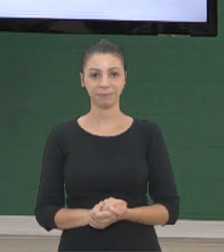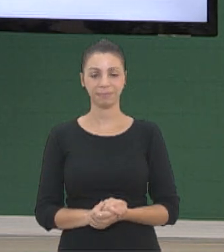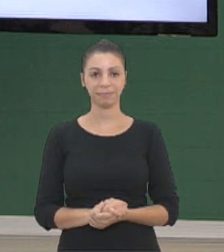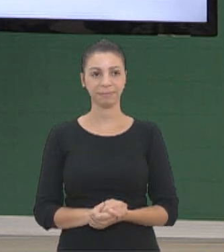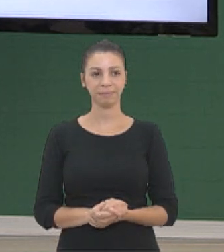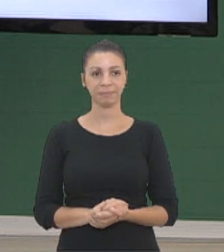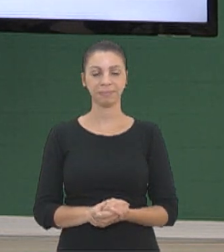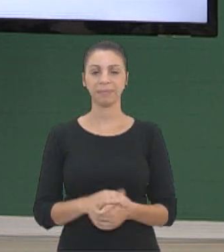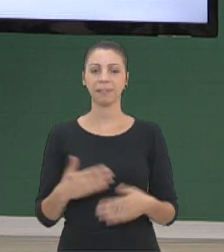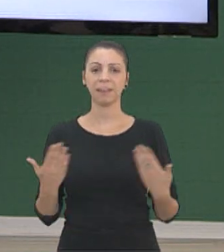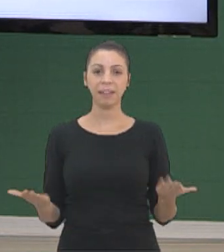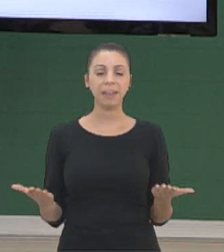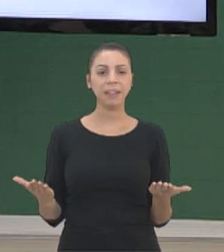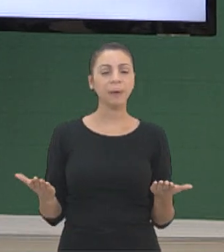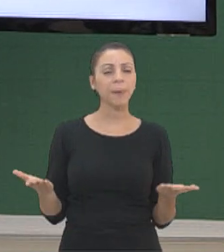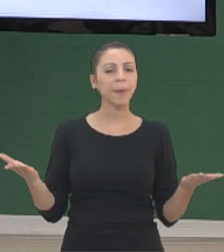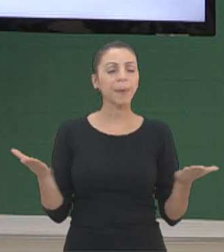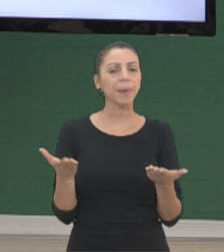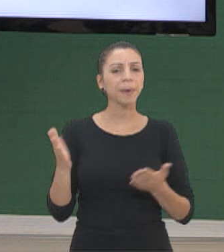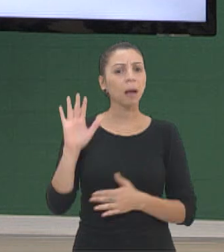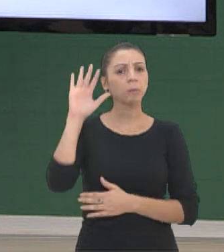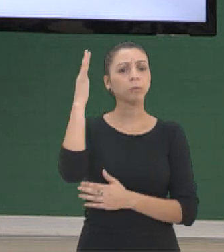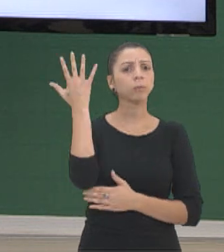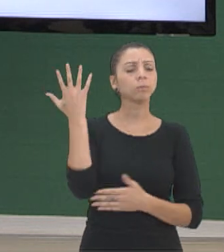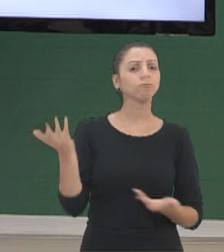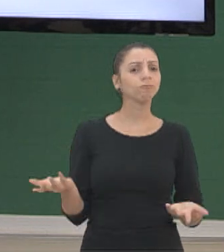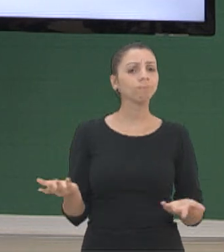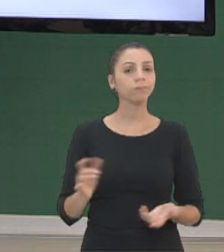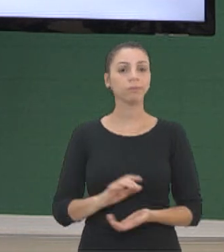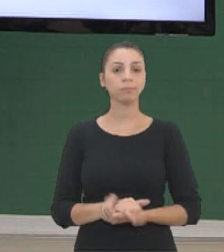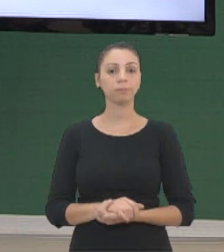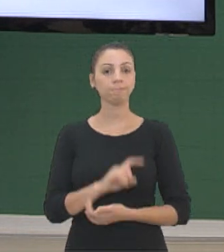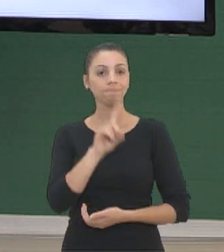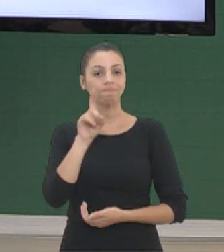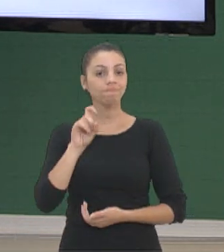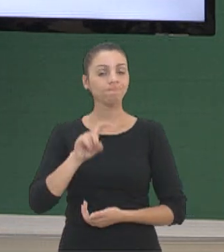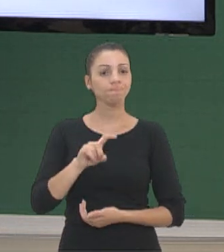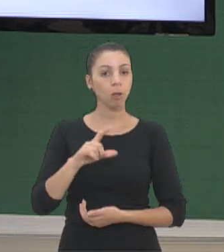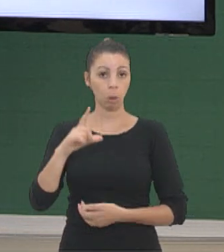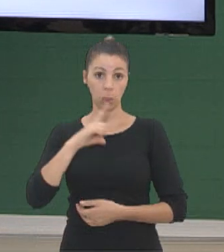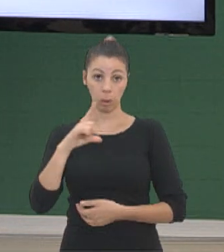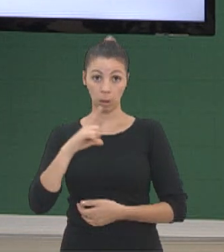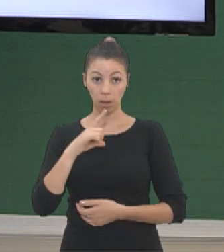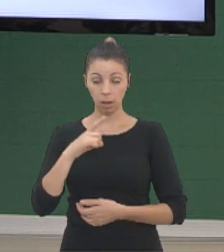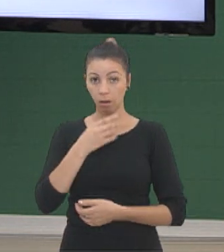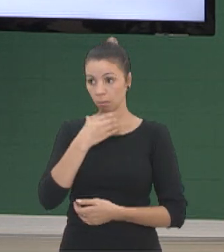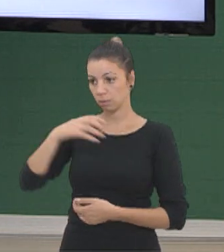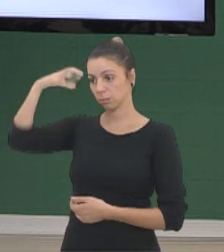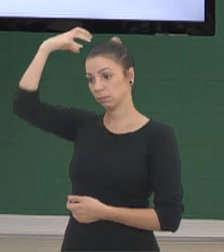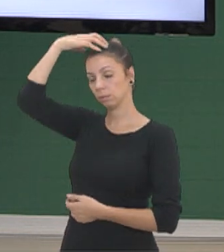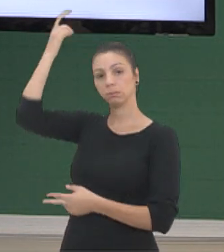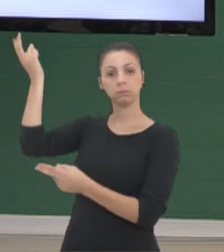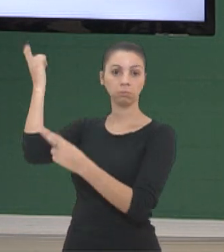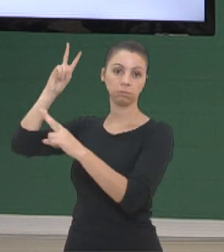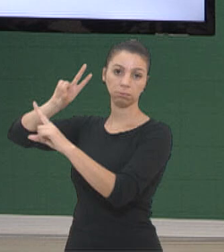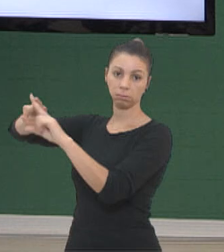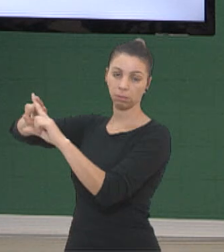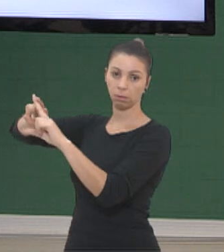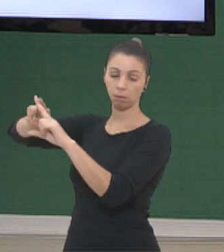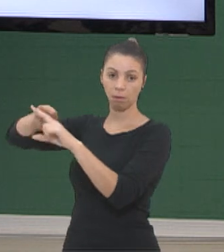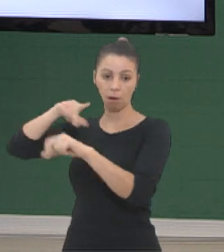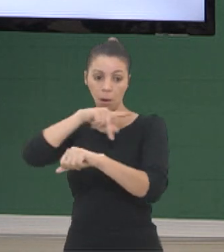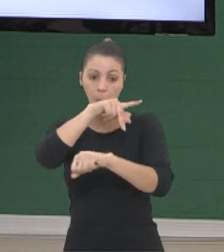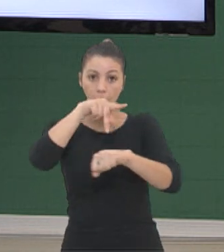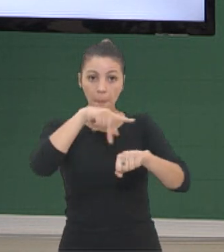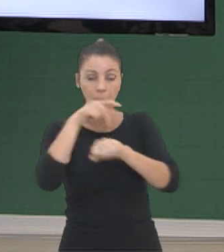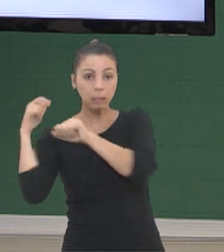E aí, o que acontece agora? Eu tenho o rei preso eu tenho o país